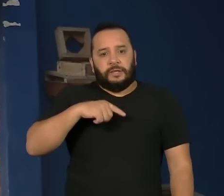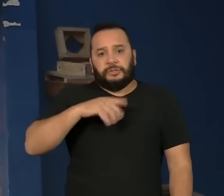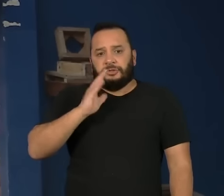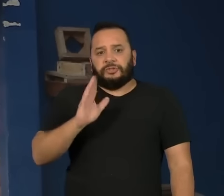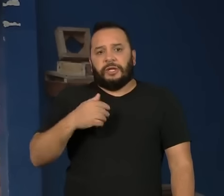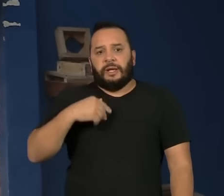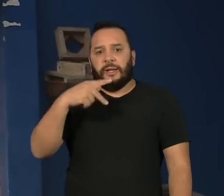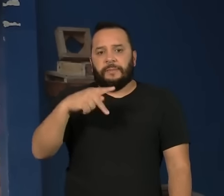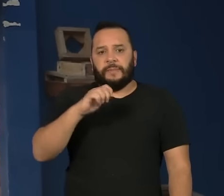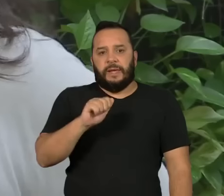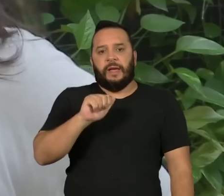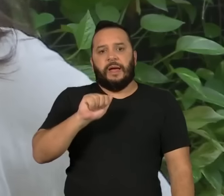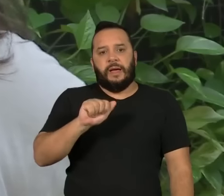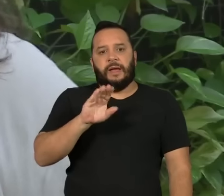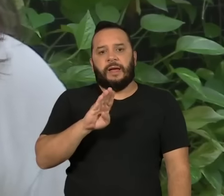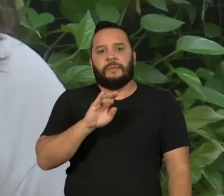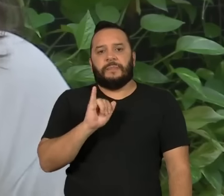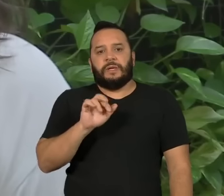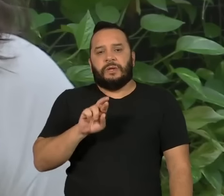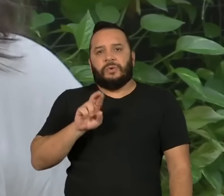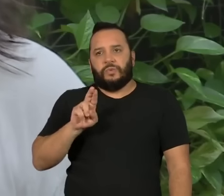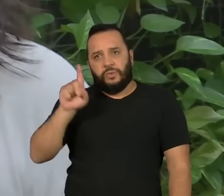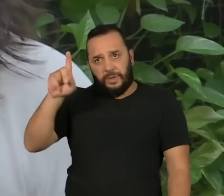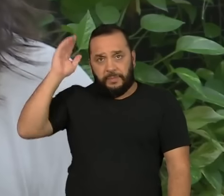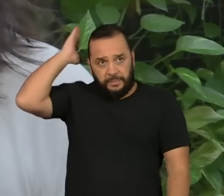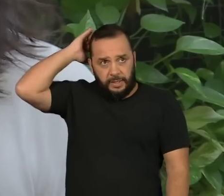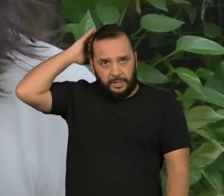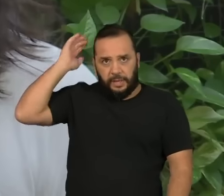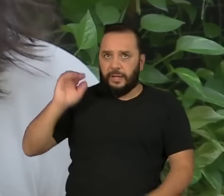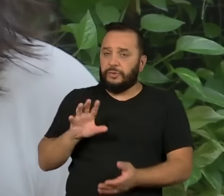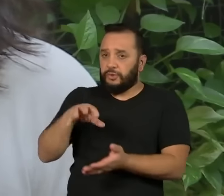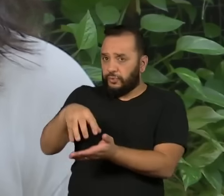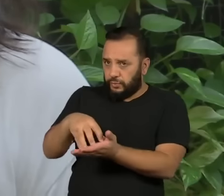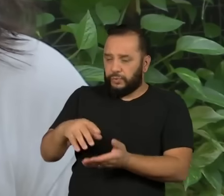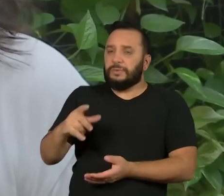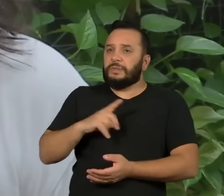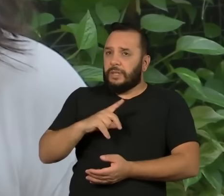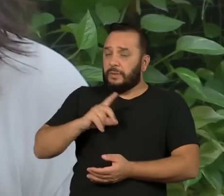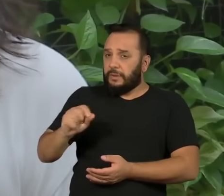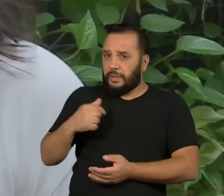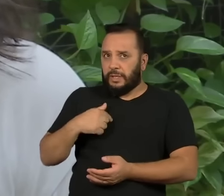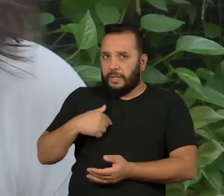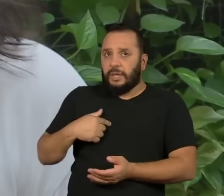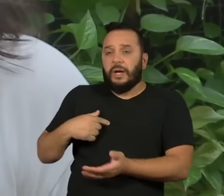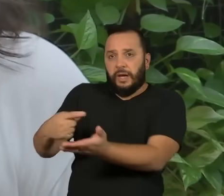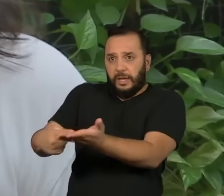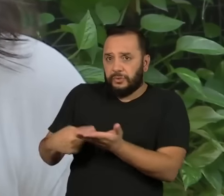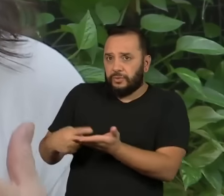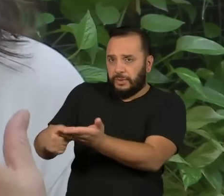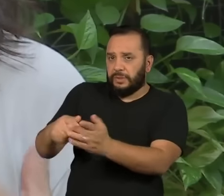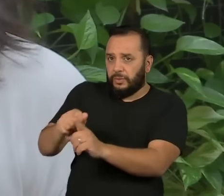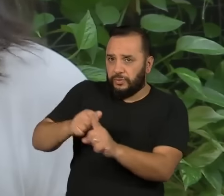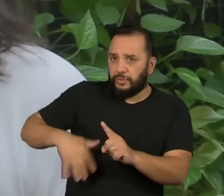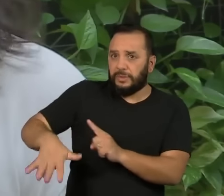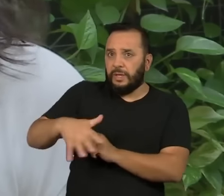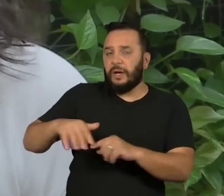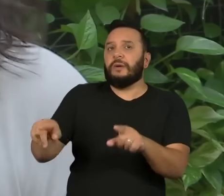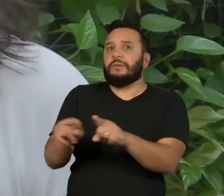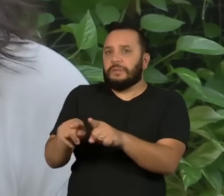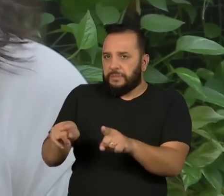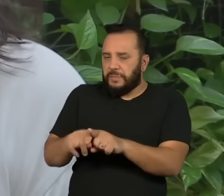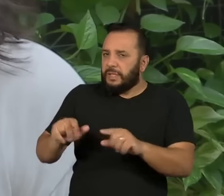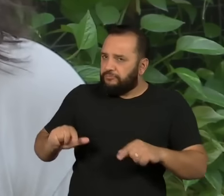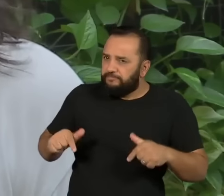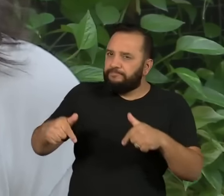Pará. O Instituto Peabiru atua em diferentes frentes que envolvem tanto articulação social, com questão de